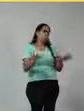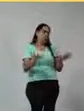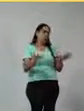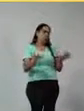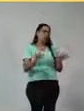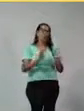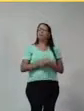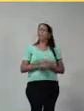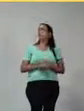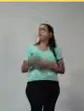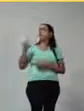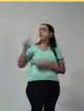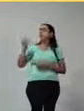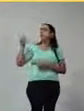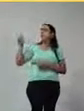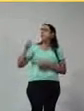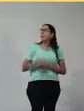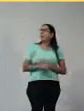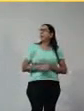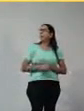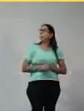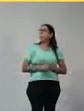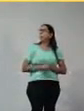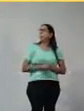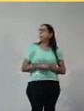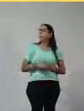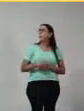Tem mais um do livro aqui, eu acho.